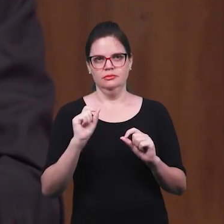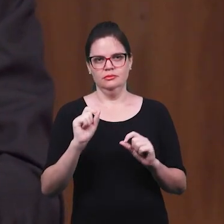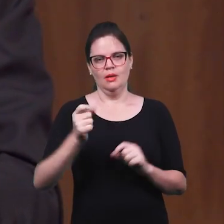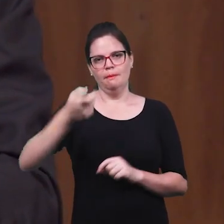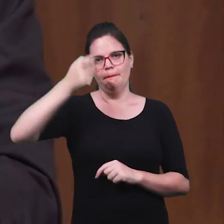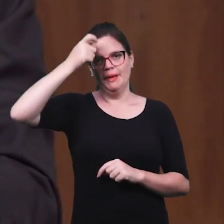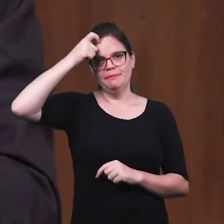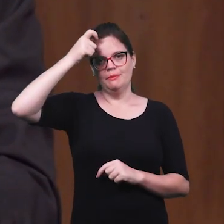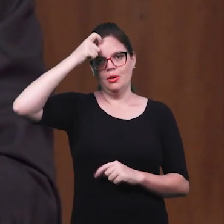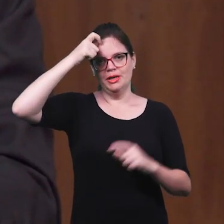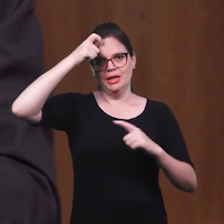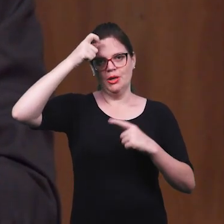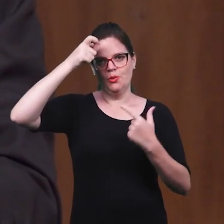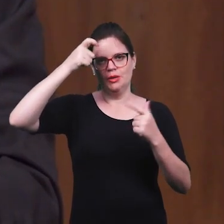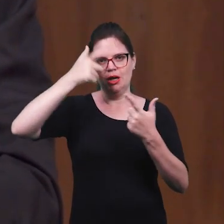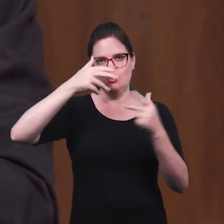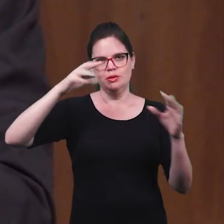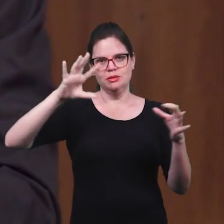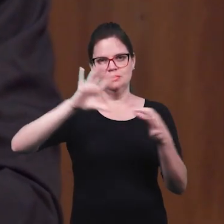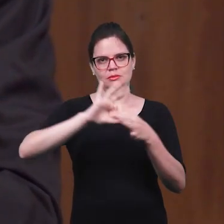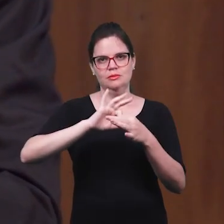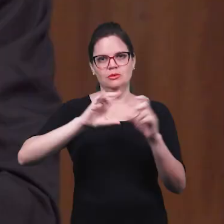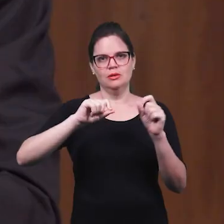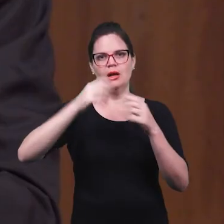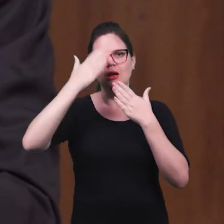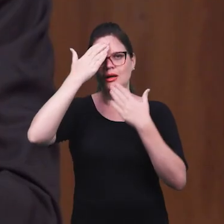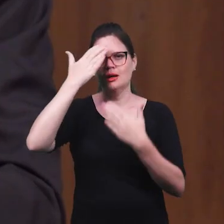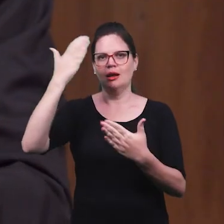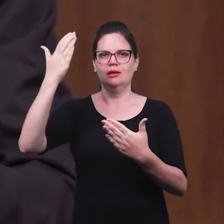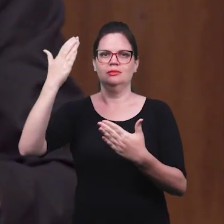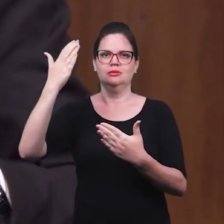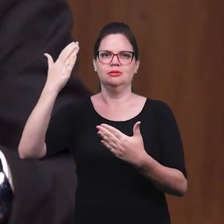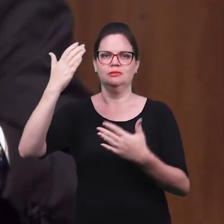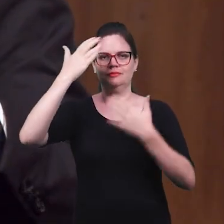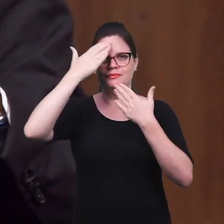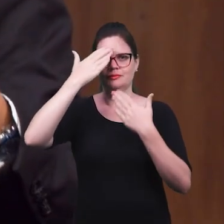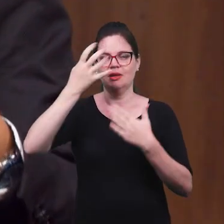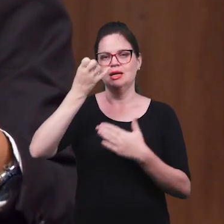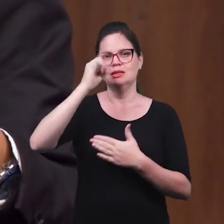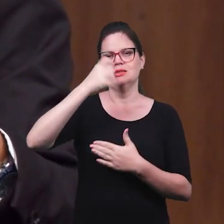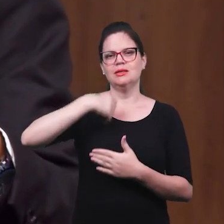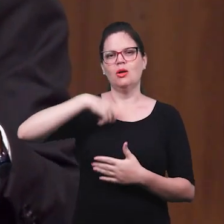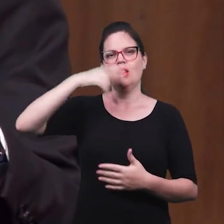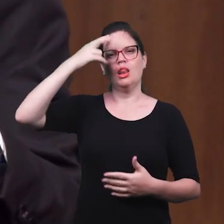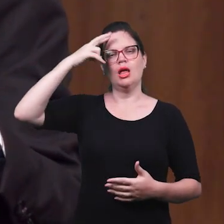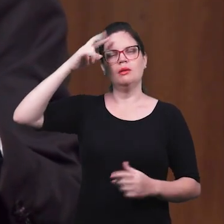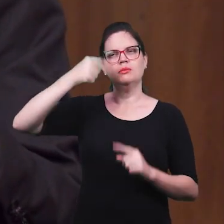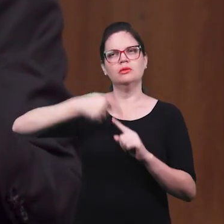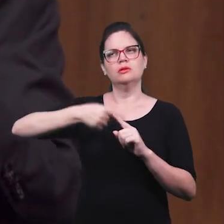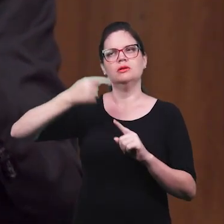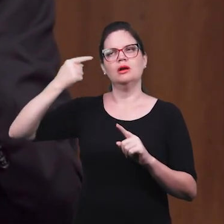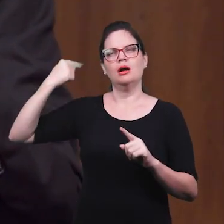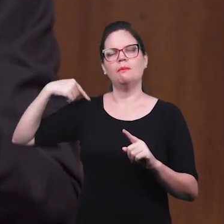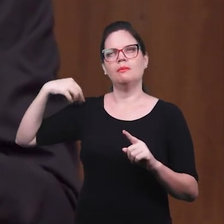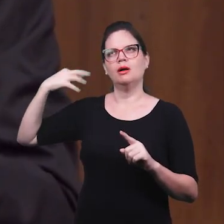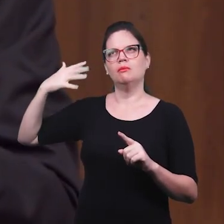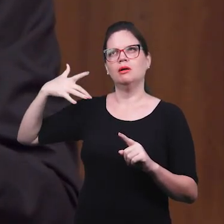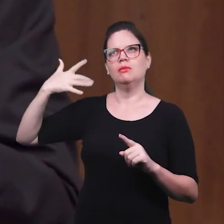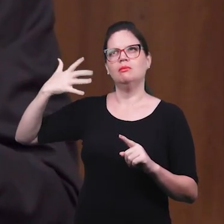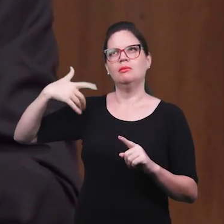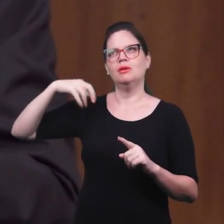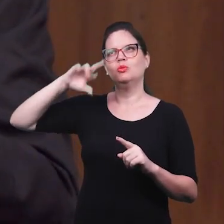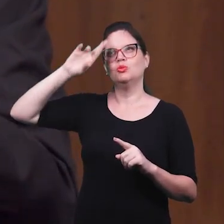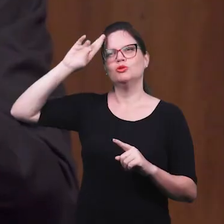outra palavra, que é gratidão. Quanto mais você lembra do que o Senhor fez, mais grato você